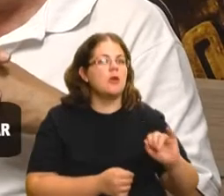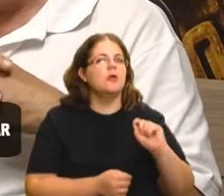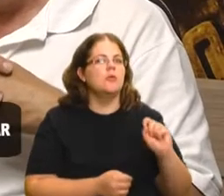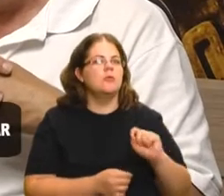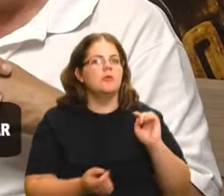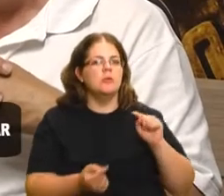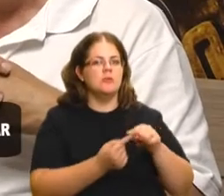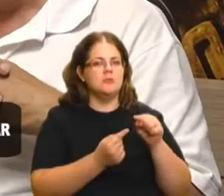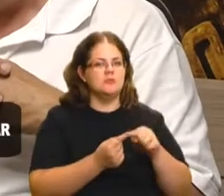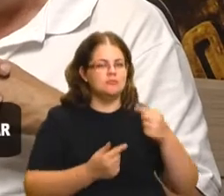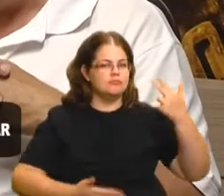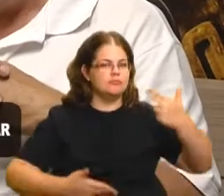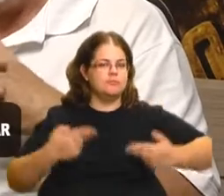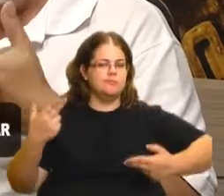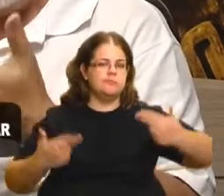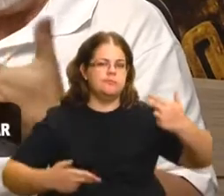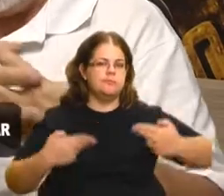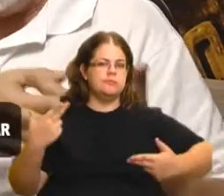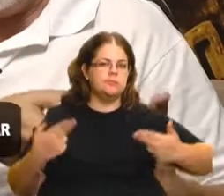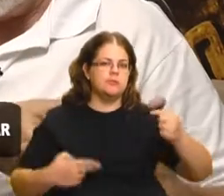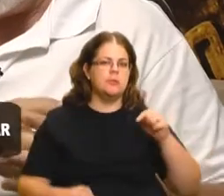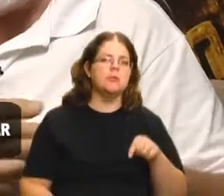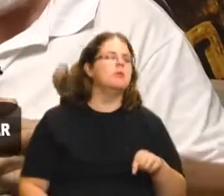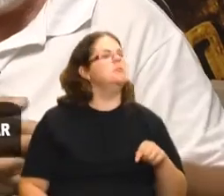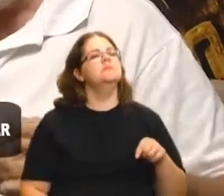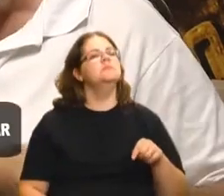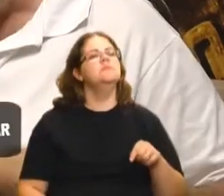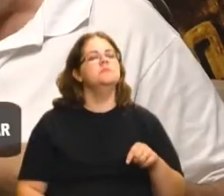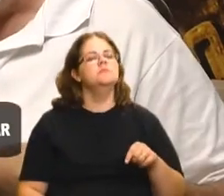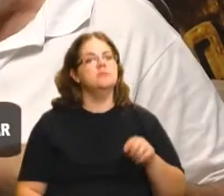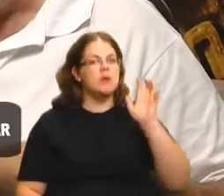constituir um movimento guerrilheiro. Ele